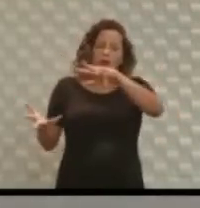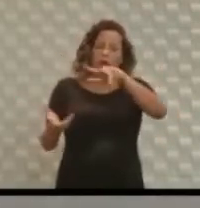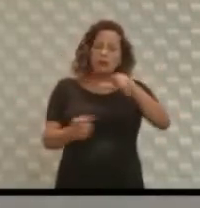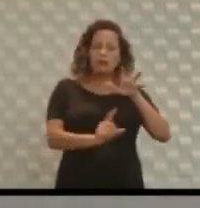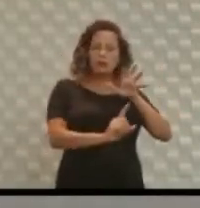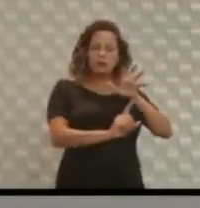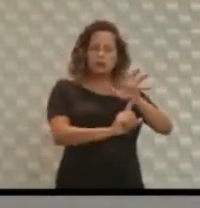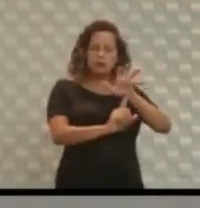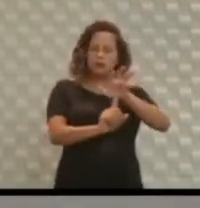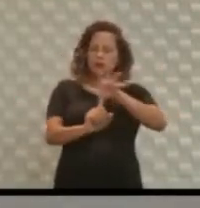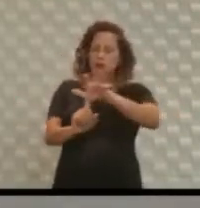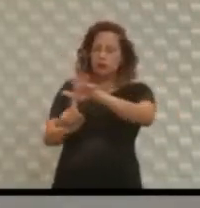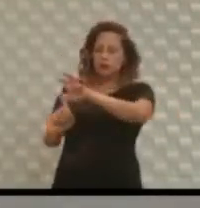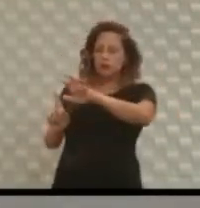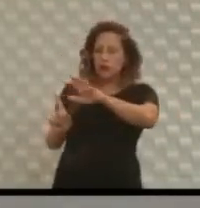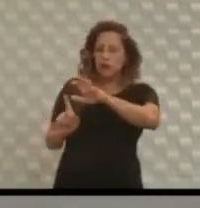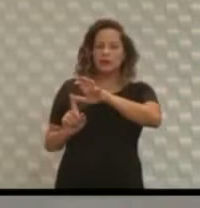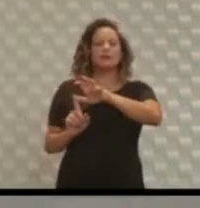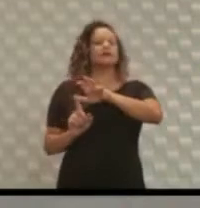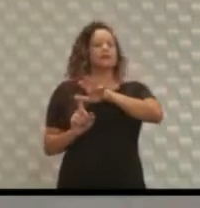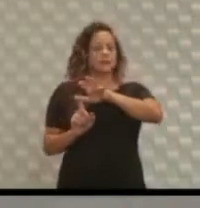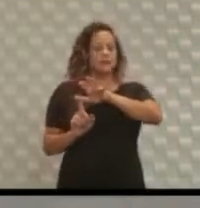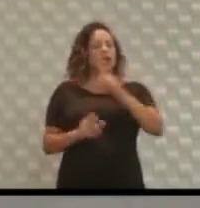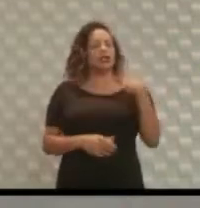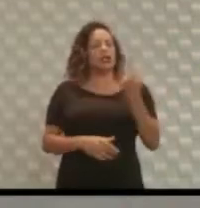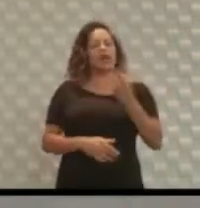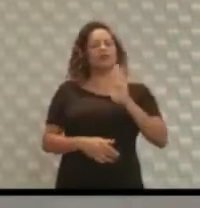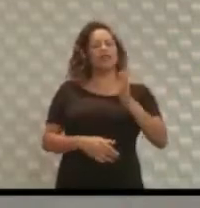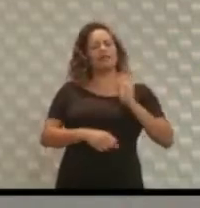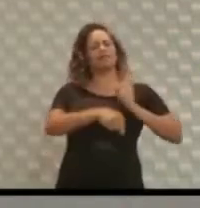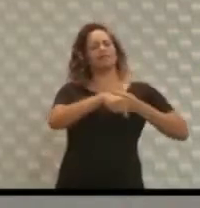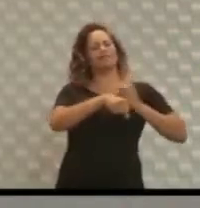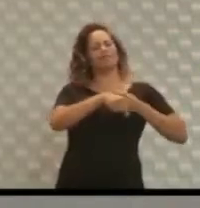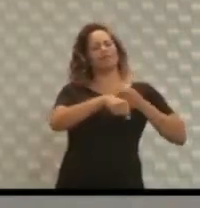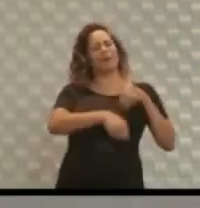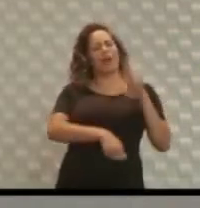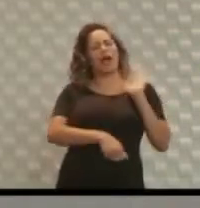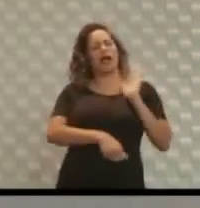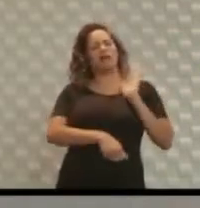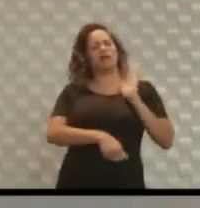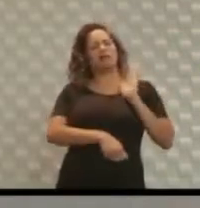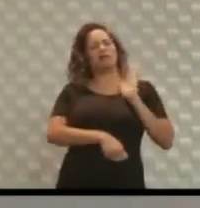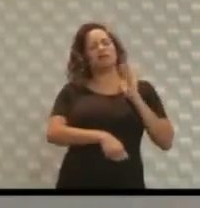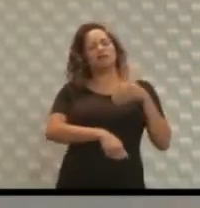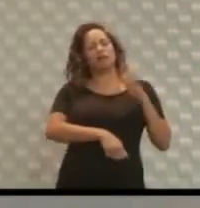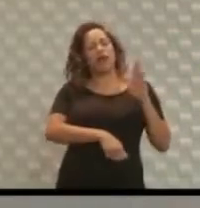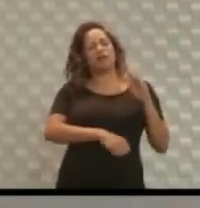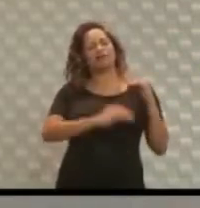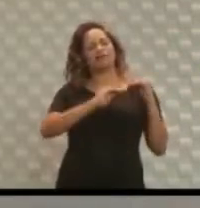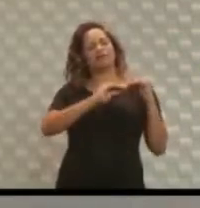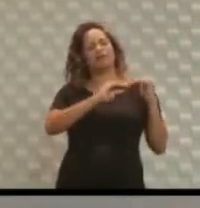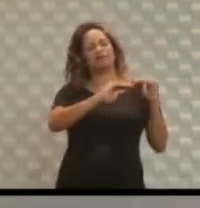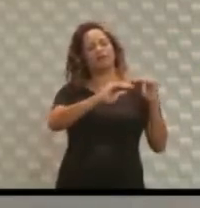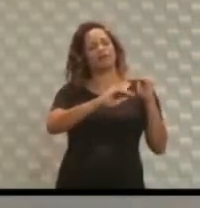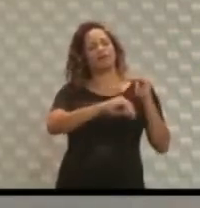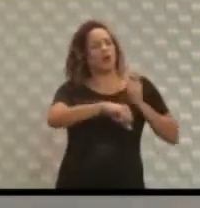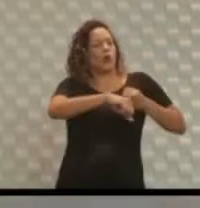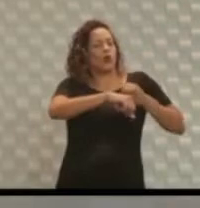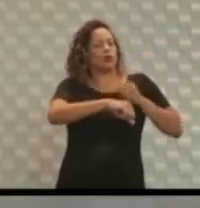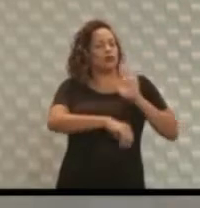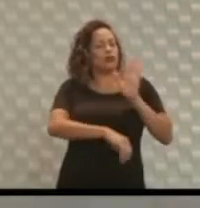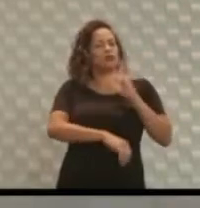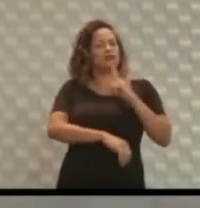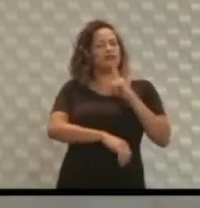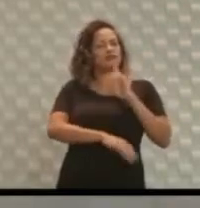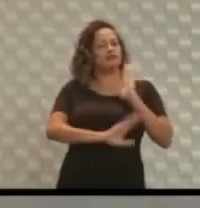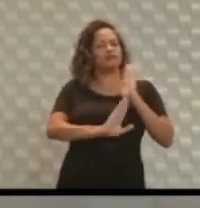hoje, a gente já tem mais, né, nós somos mais consolidados com